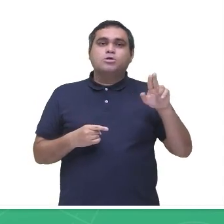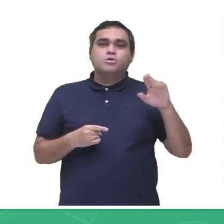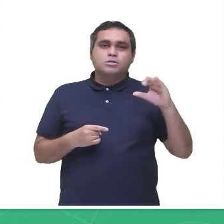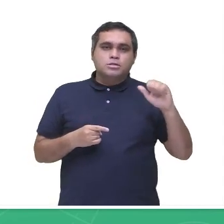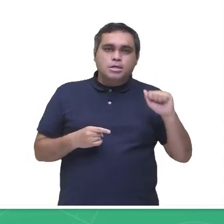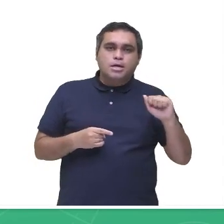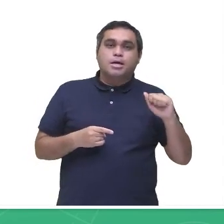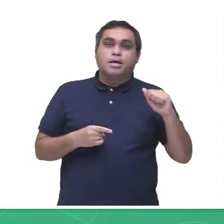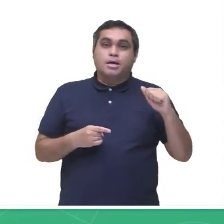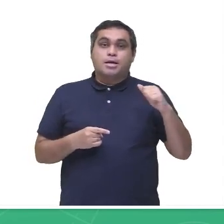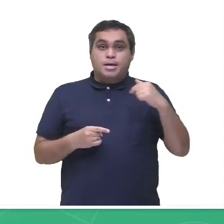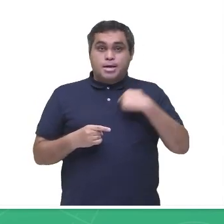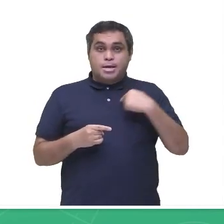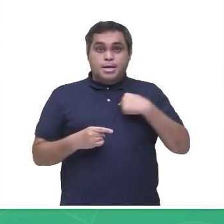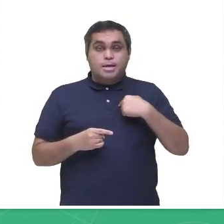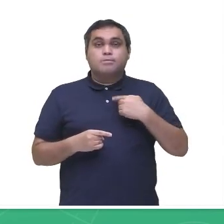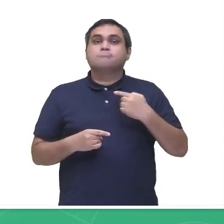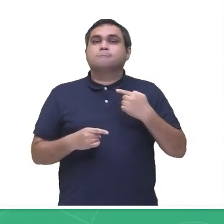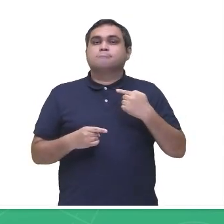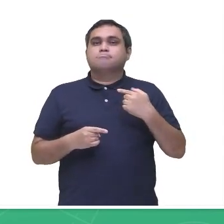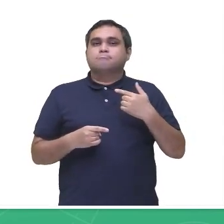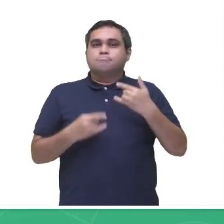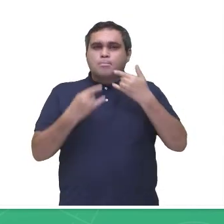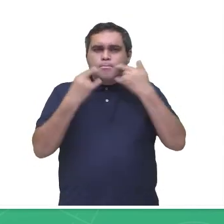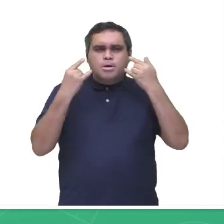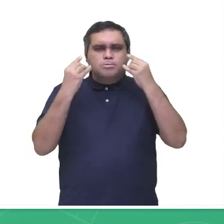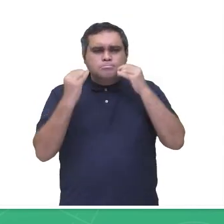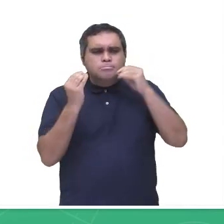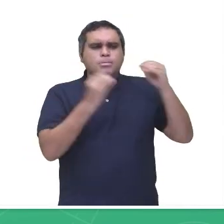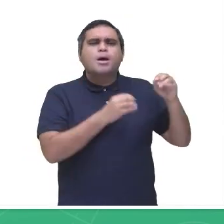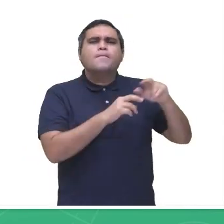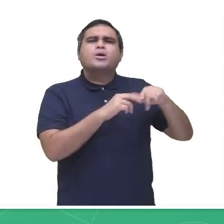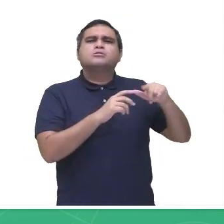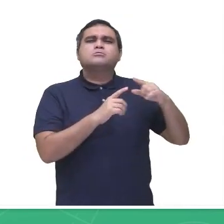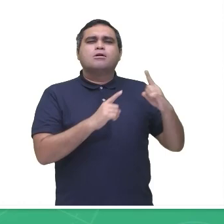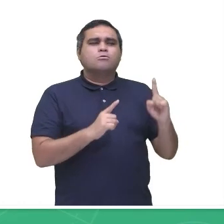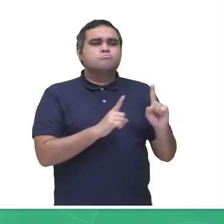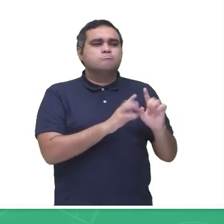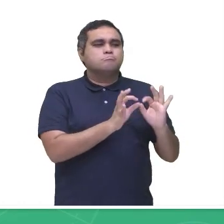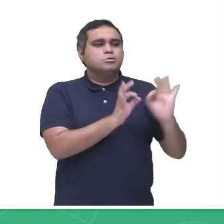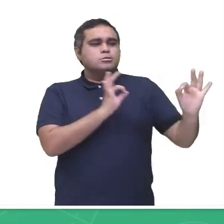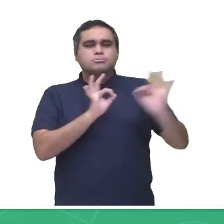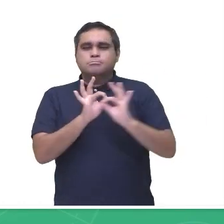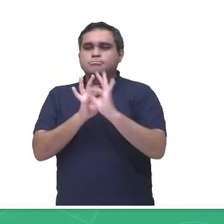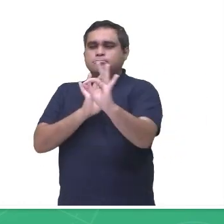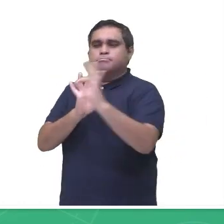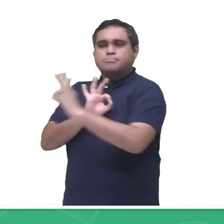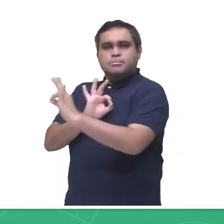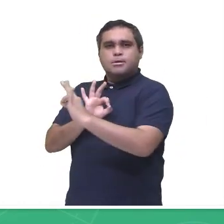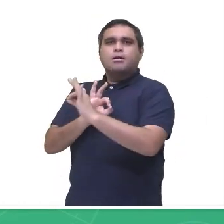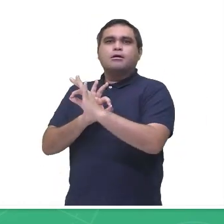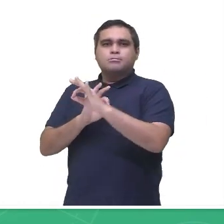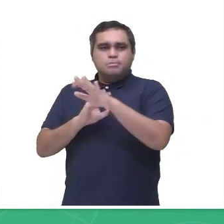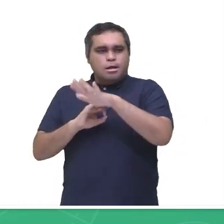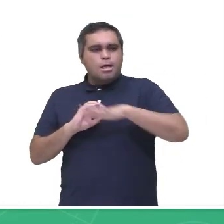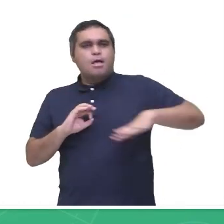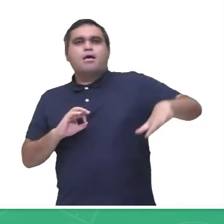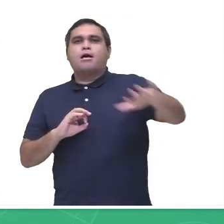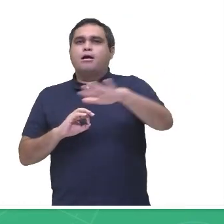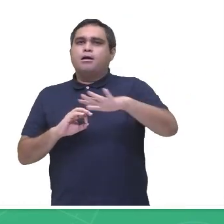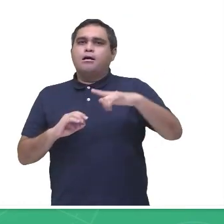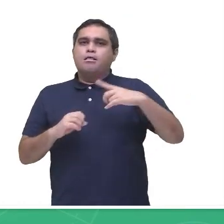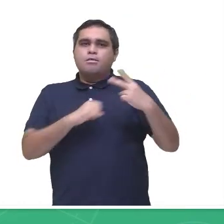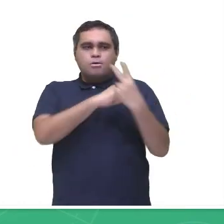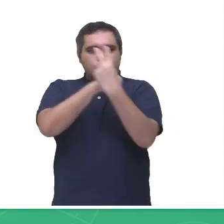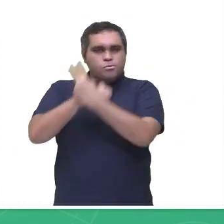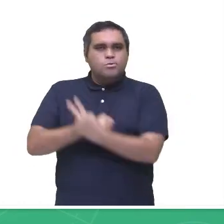está sozinha no estúdio, um estúdio amplo, super higienizado, com todos os cuidados, tá? Terminando a transmissão,